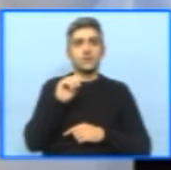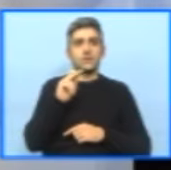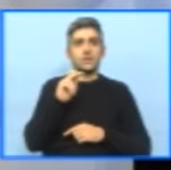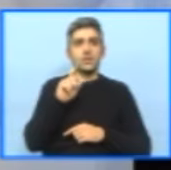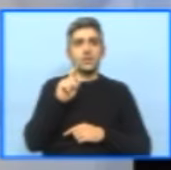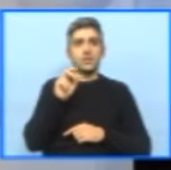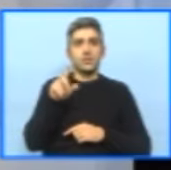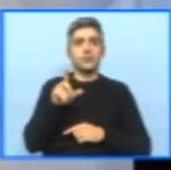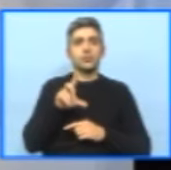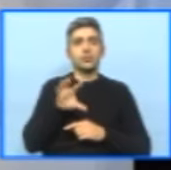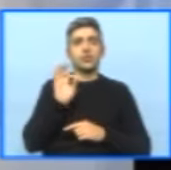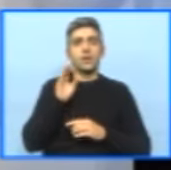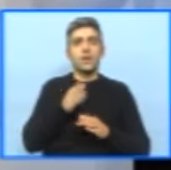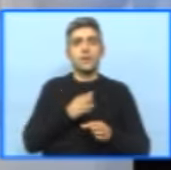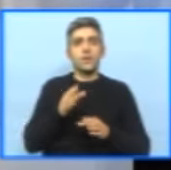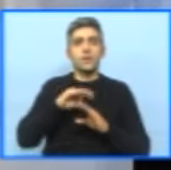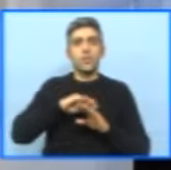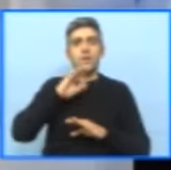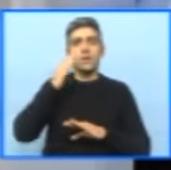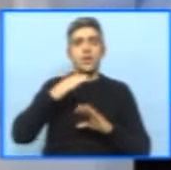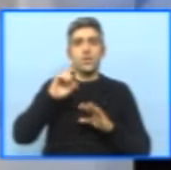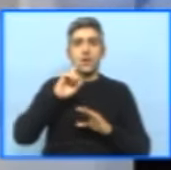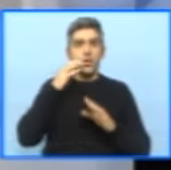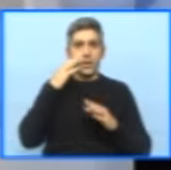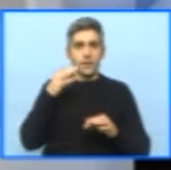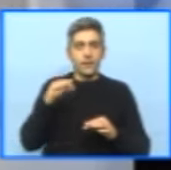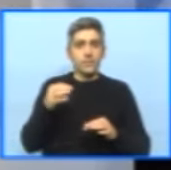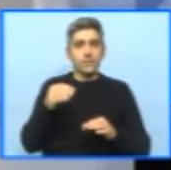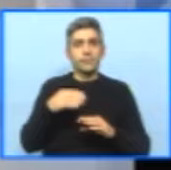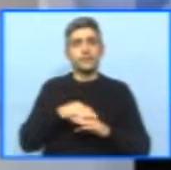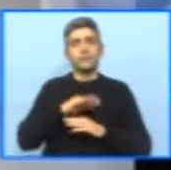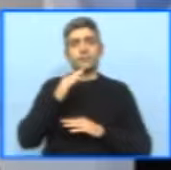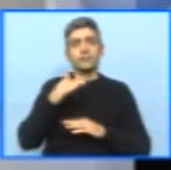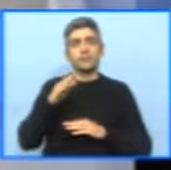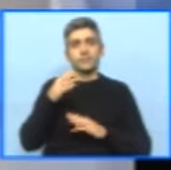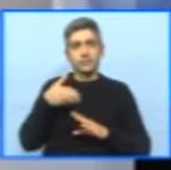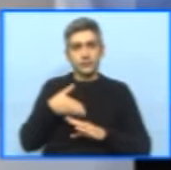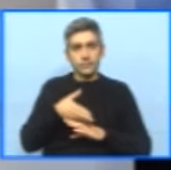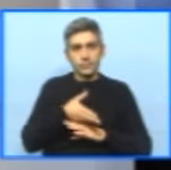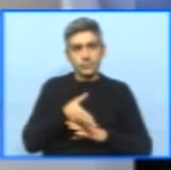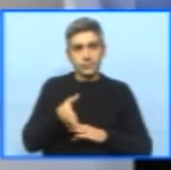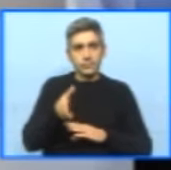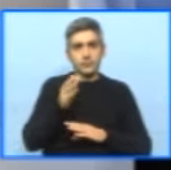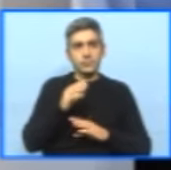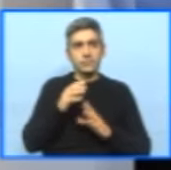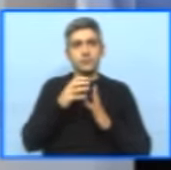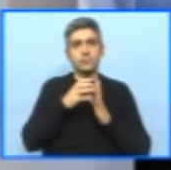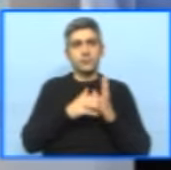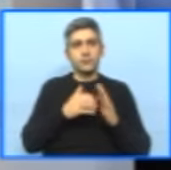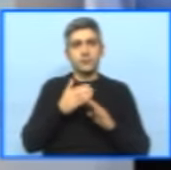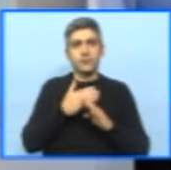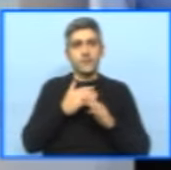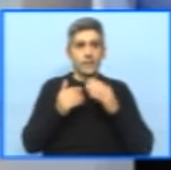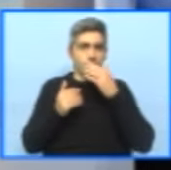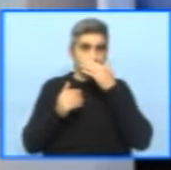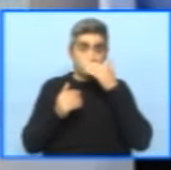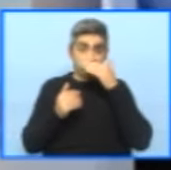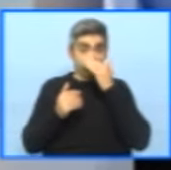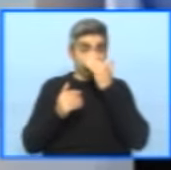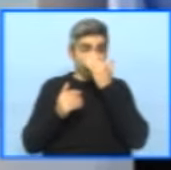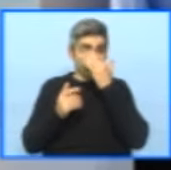normal. Portanto, esta passagem, no contexto imediato que antecede este texto que ouvimos, é uma passagem